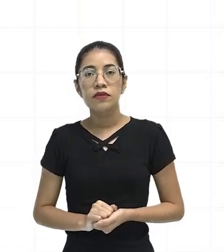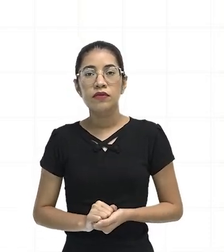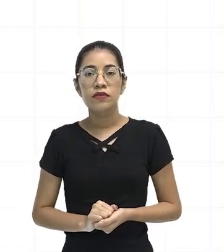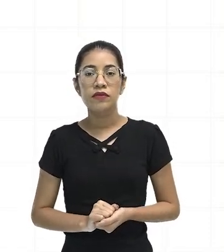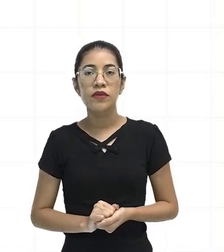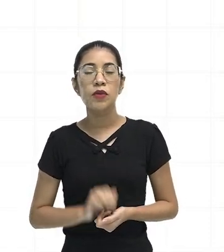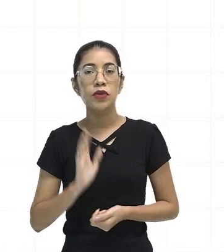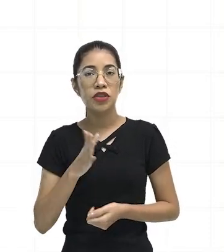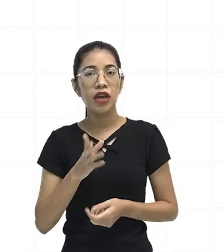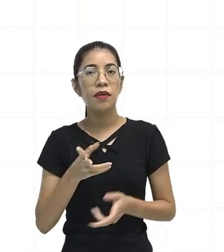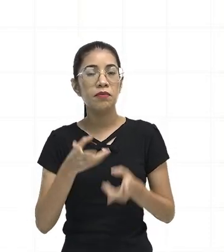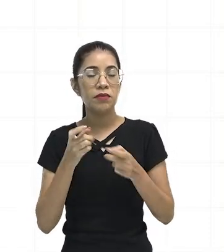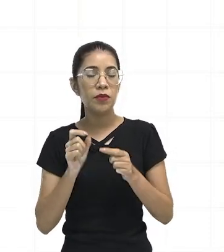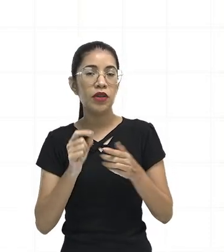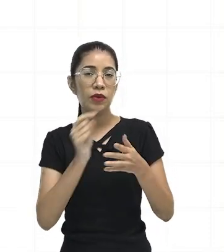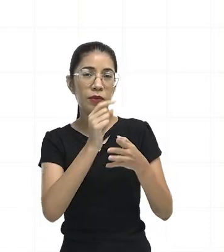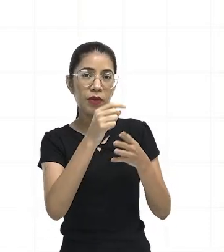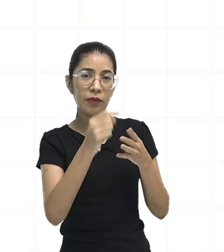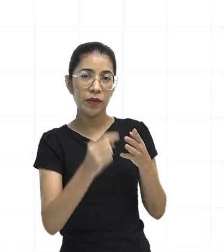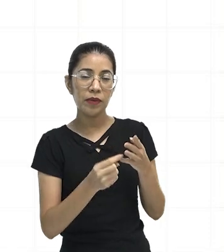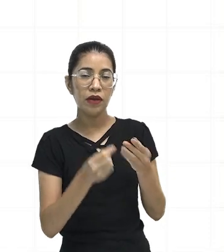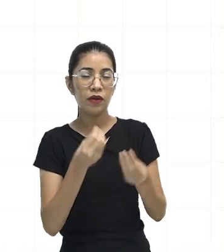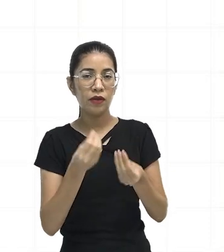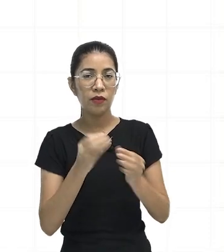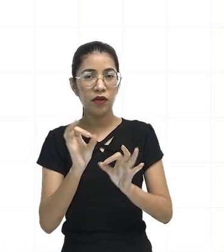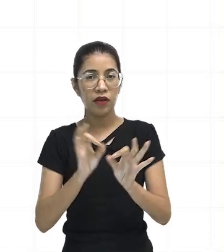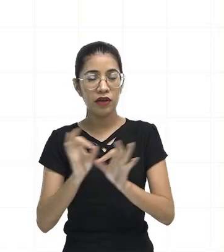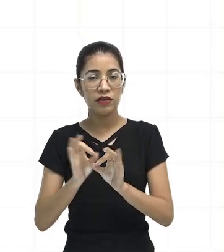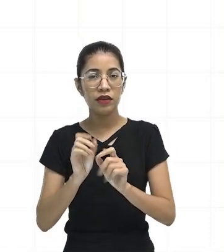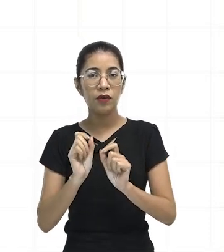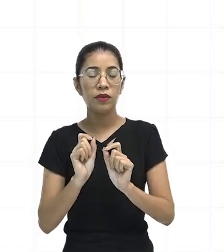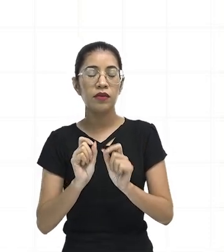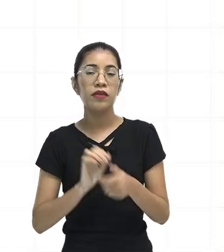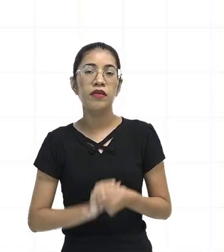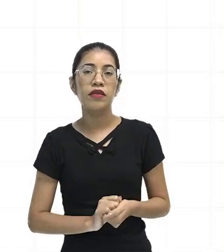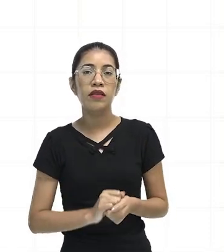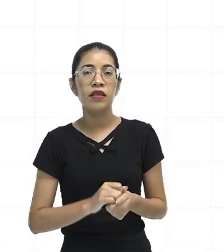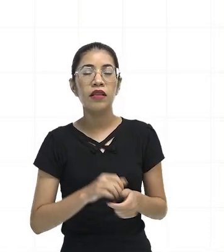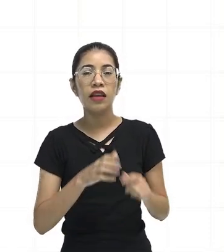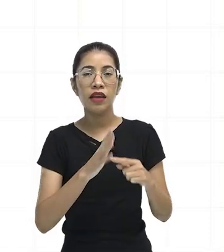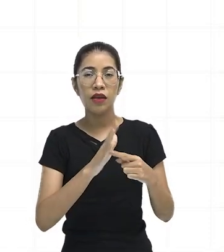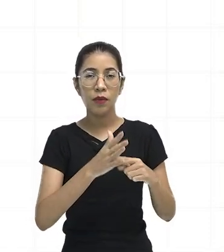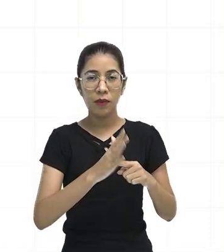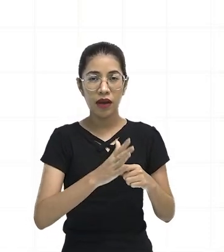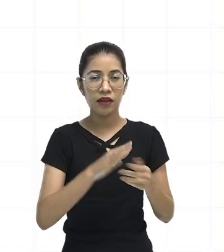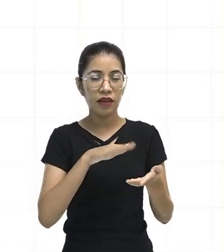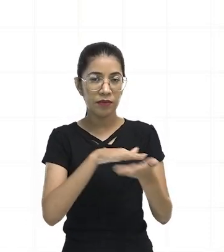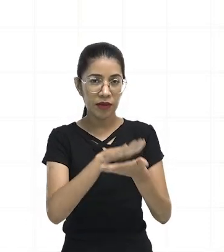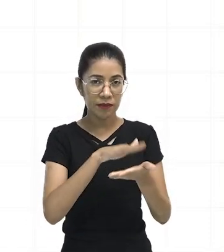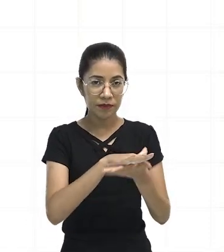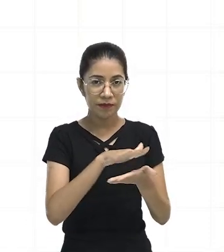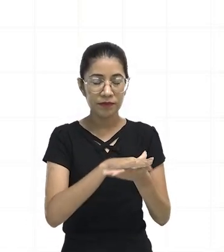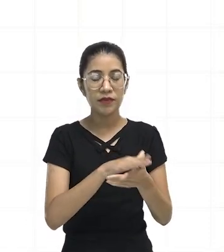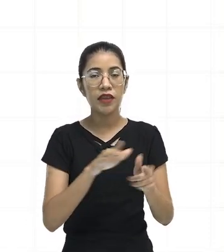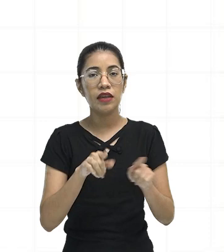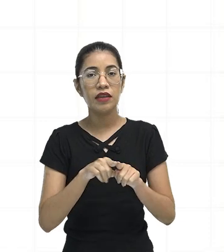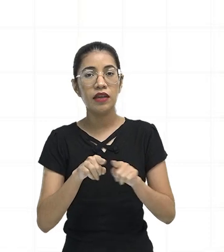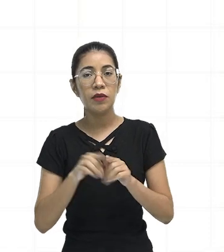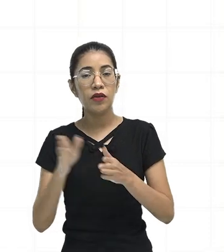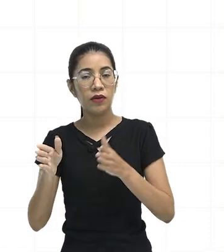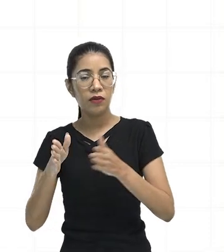Elementos identificados, tá? Eu tenho as máquinas e tenho o tempo a esse serviço ser